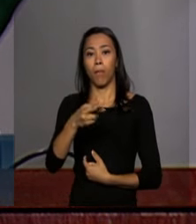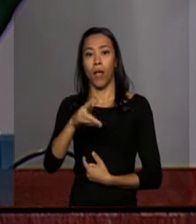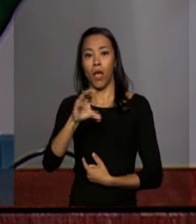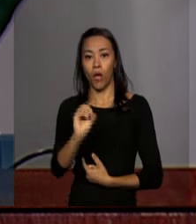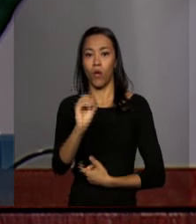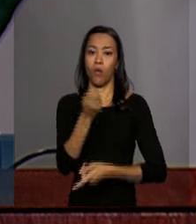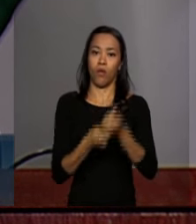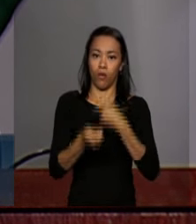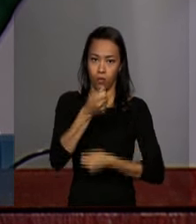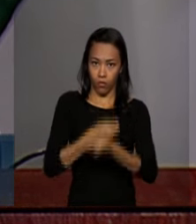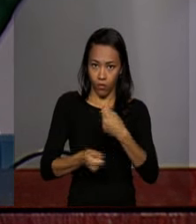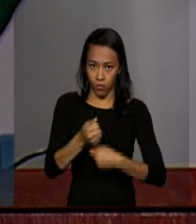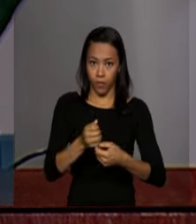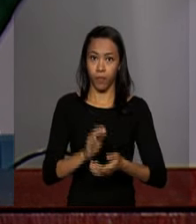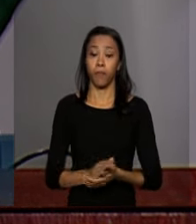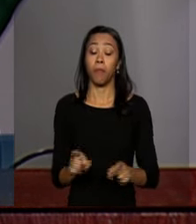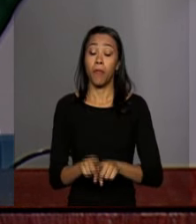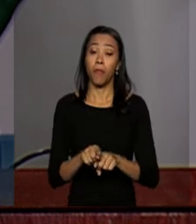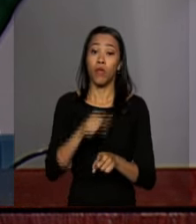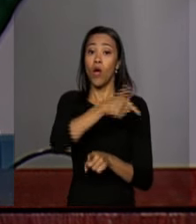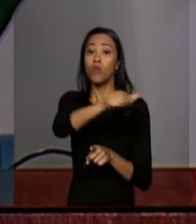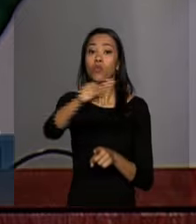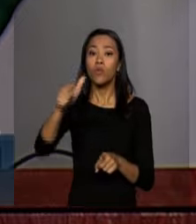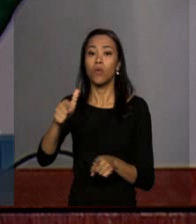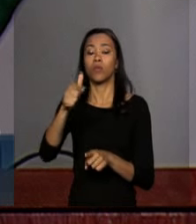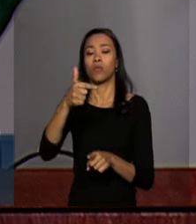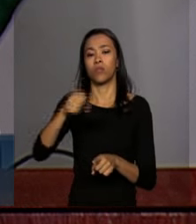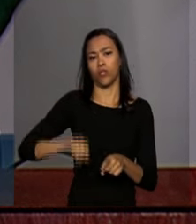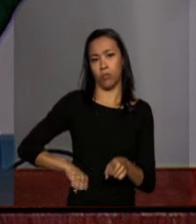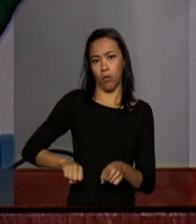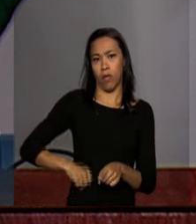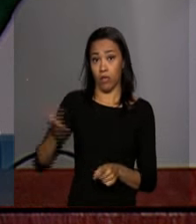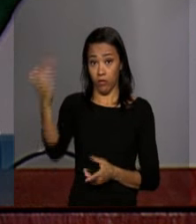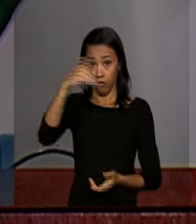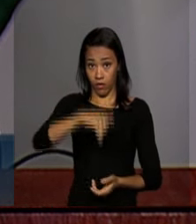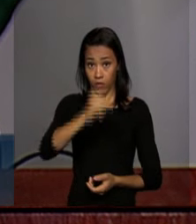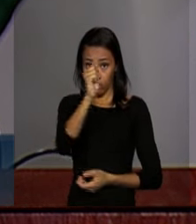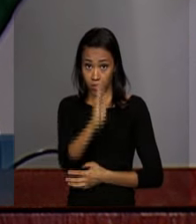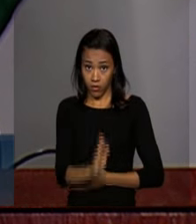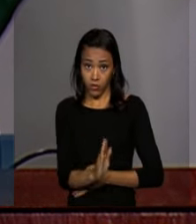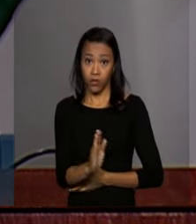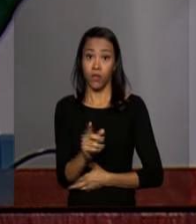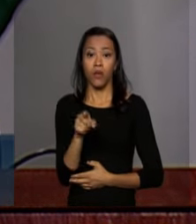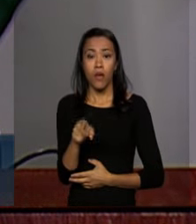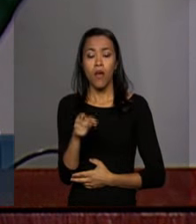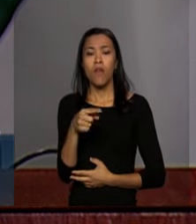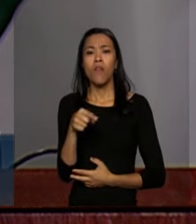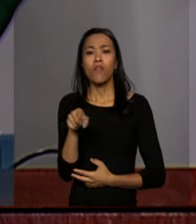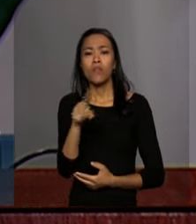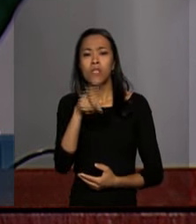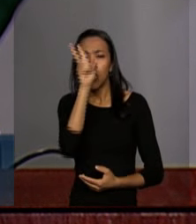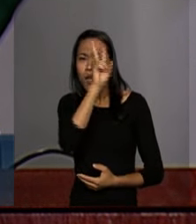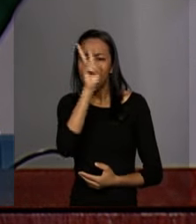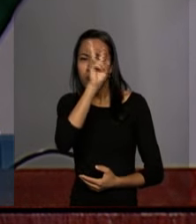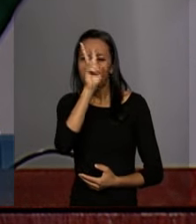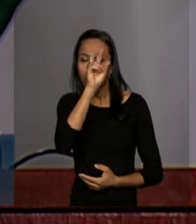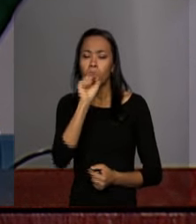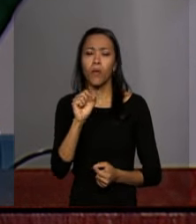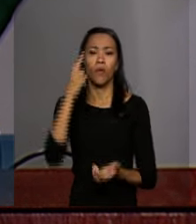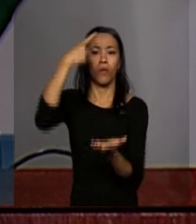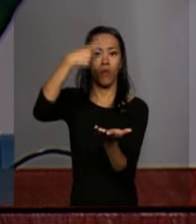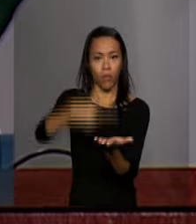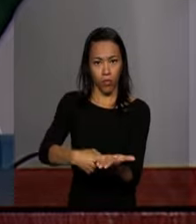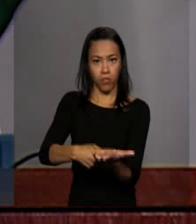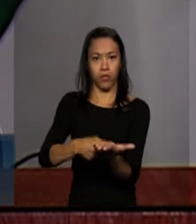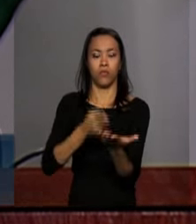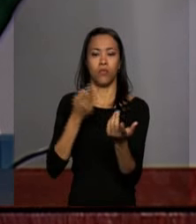das Relações Exteriores, que assessora na formulação e execução da política externa, peço vênia para recordar o compromisso assumido